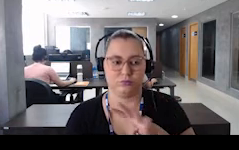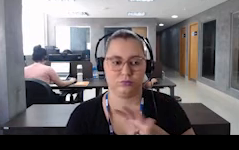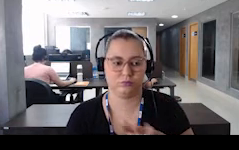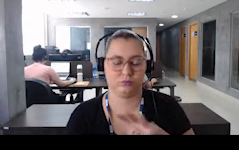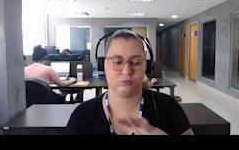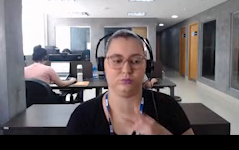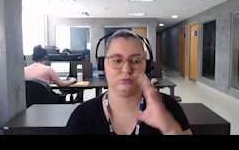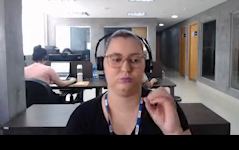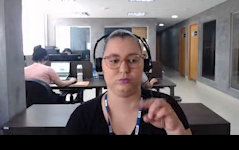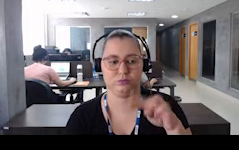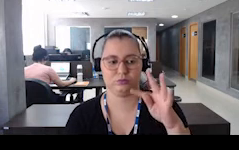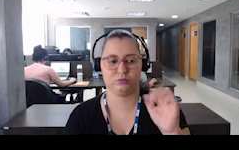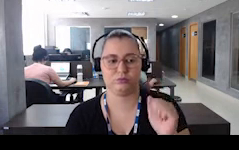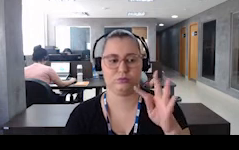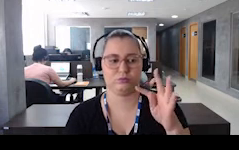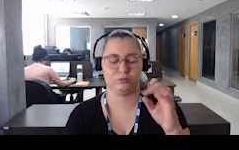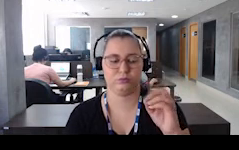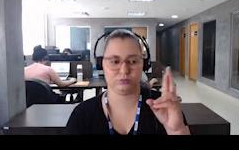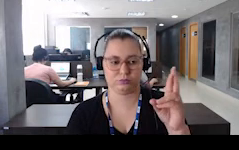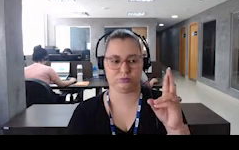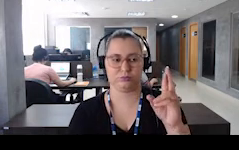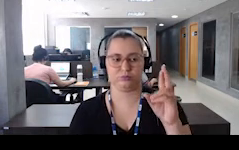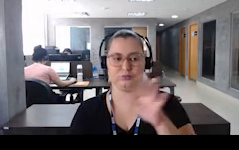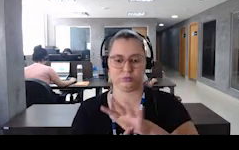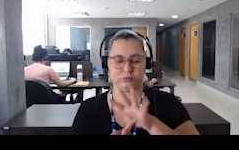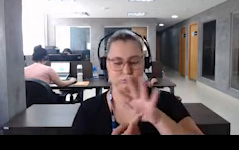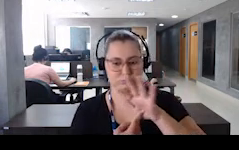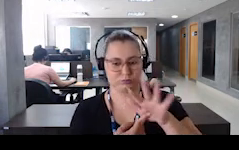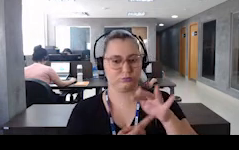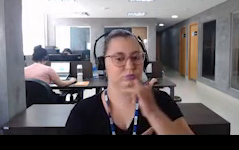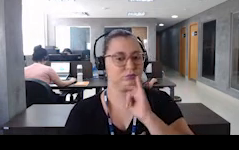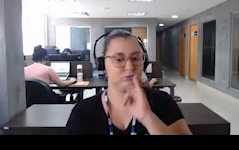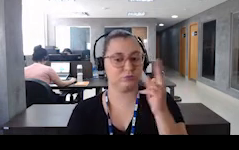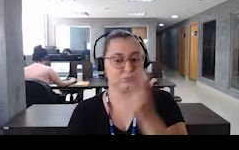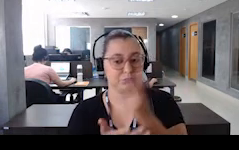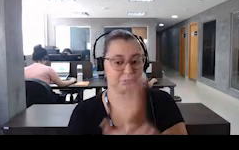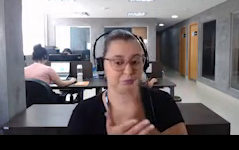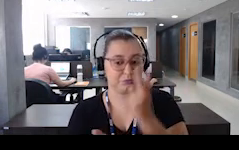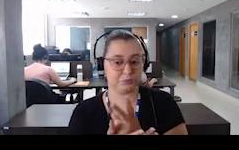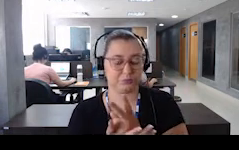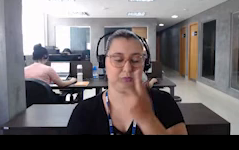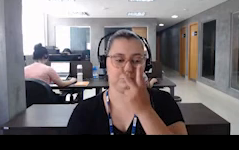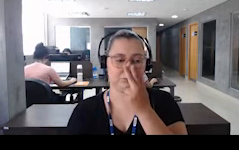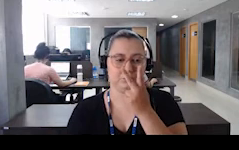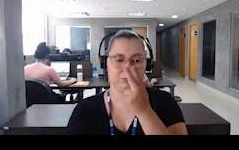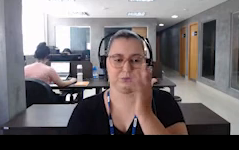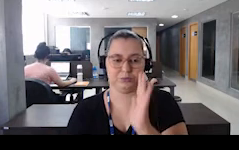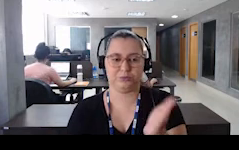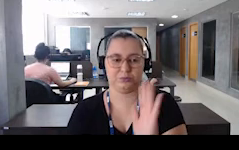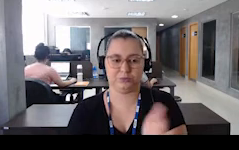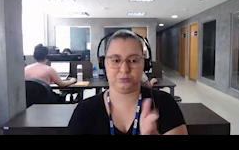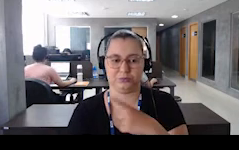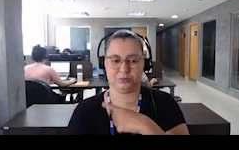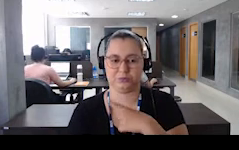mostrando o contactor para a gente, né? E aqui também ele mostra, por exemplo, ó, a mesma situação muito parecida que a gente